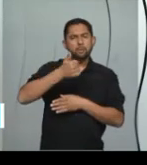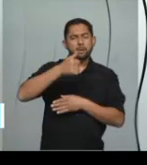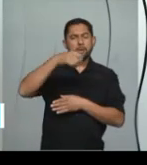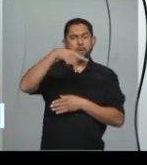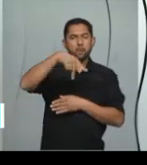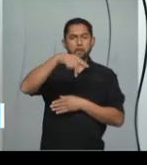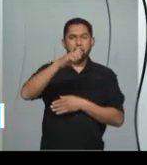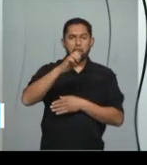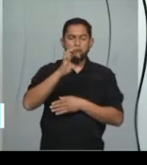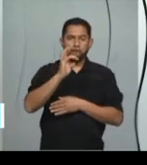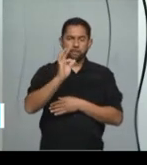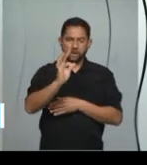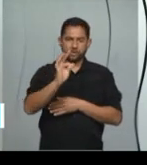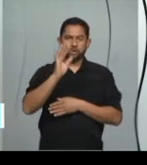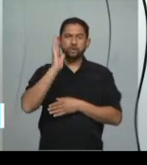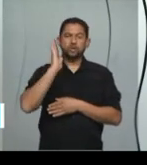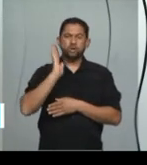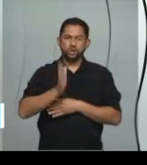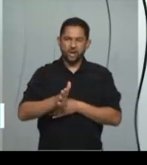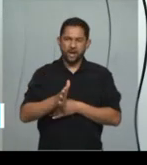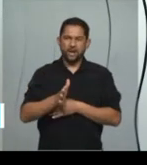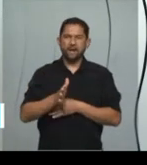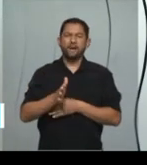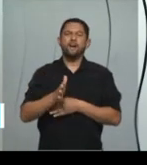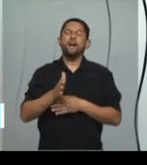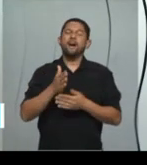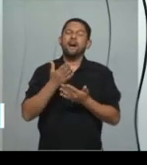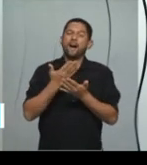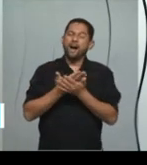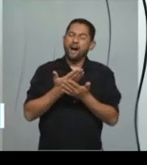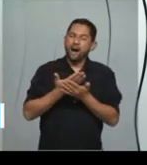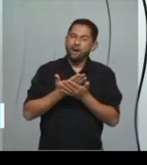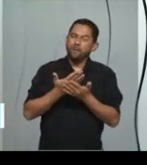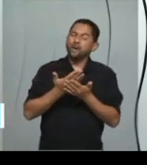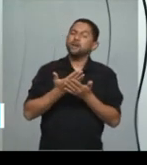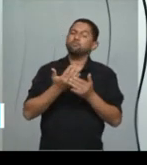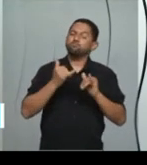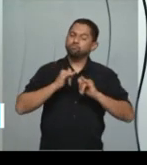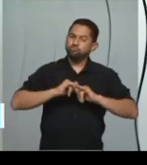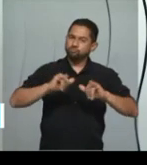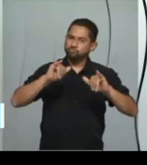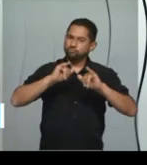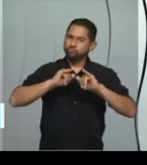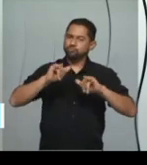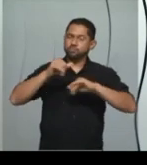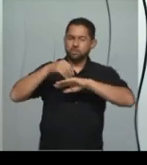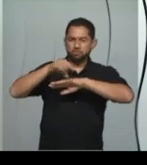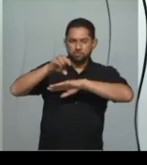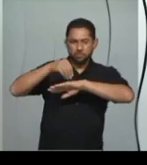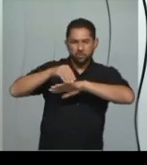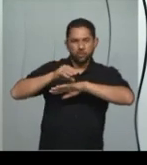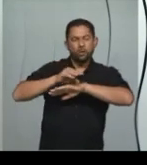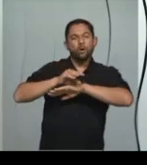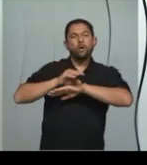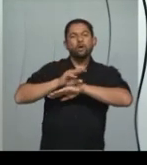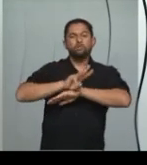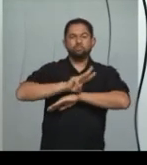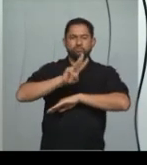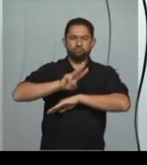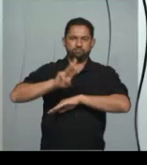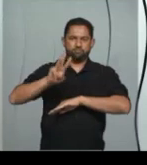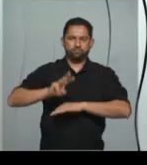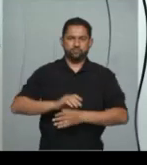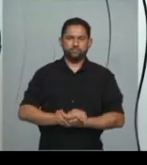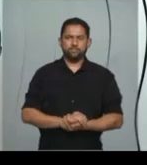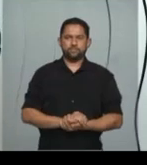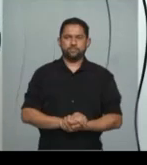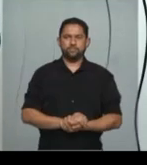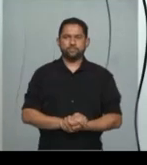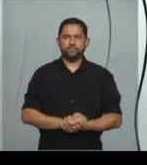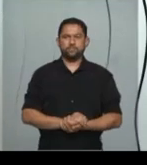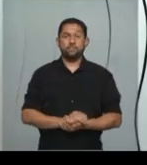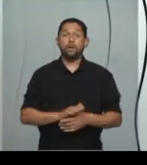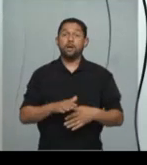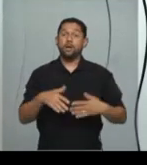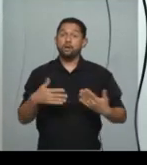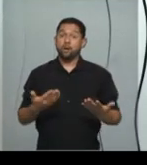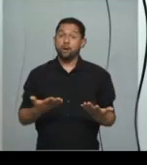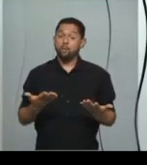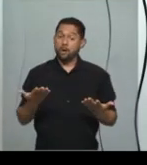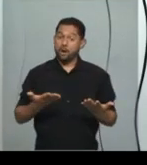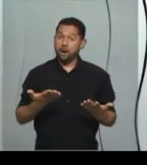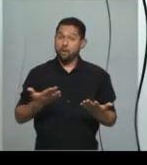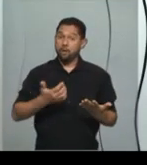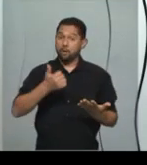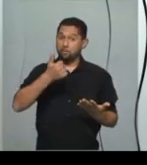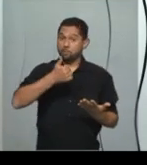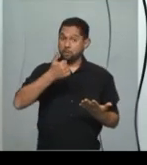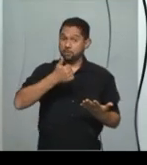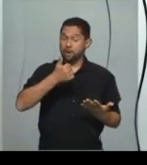foi distribuído nos nossos sites. Bom, nesse bimestre nós vamos ter 3